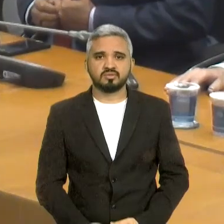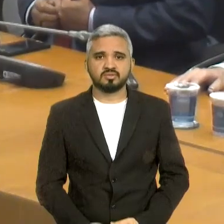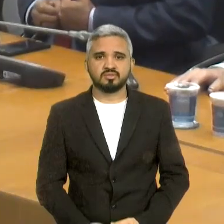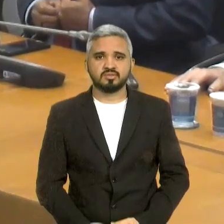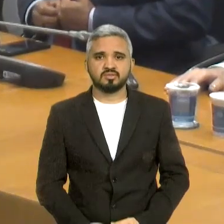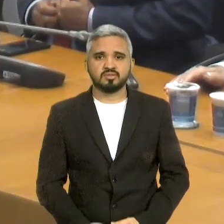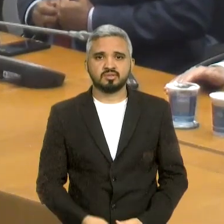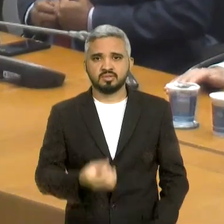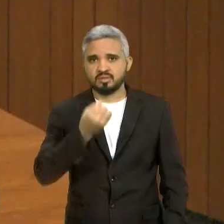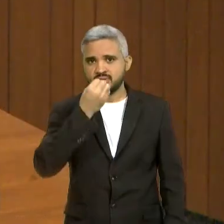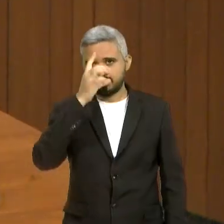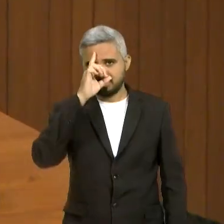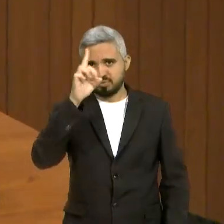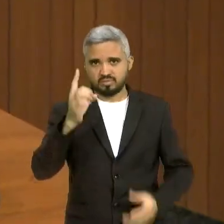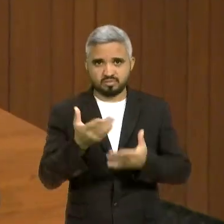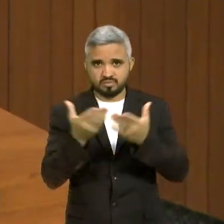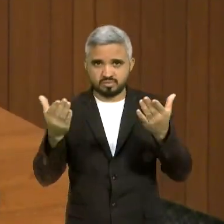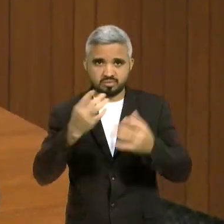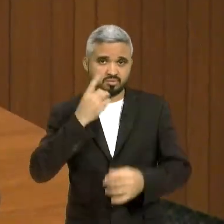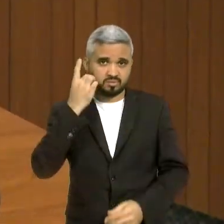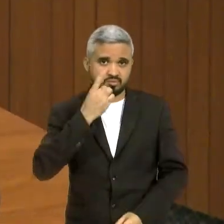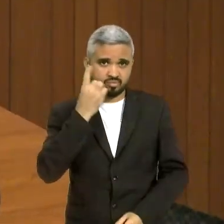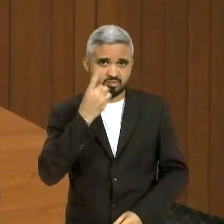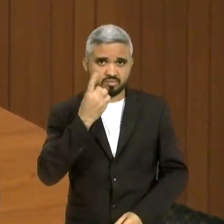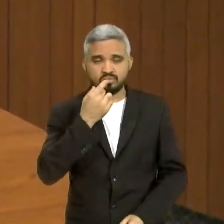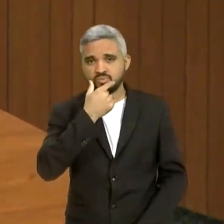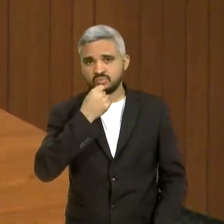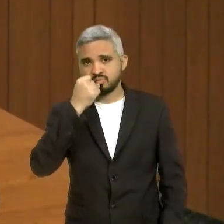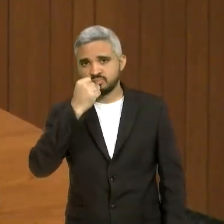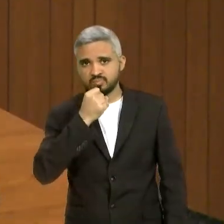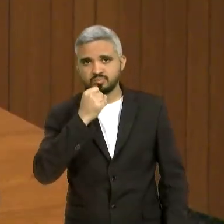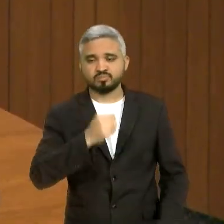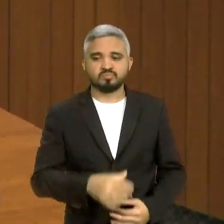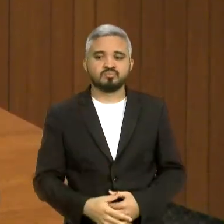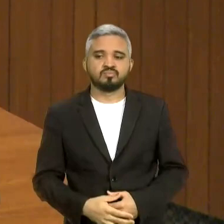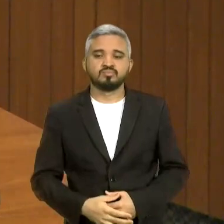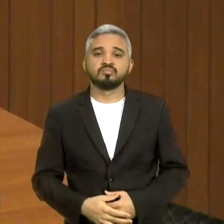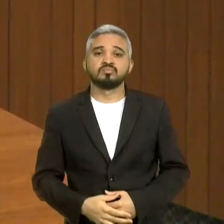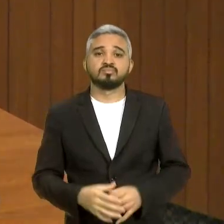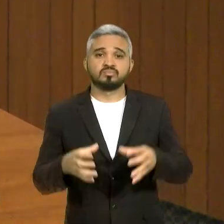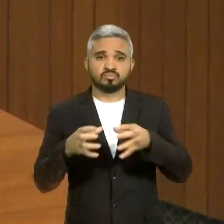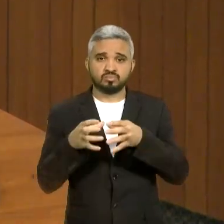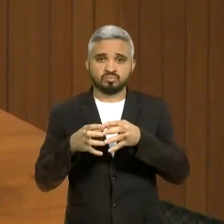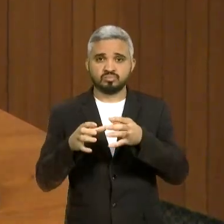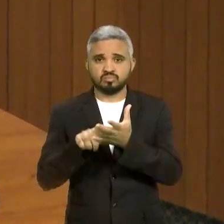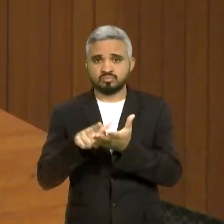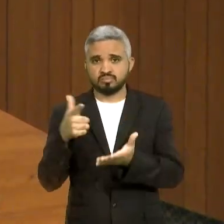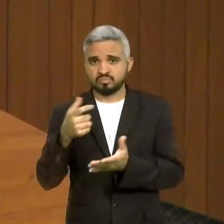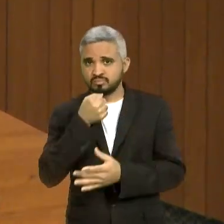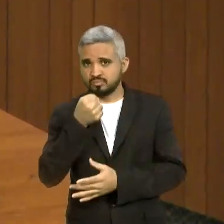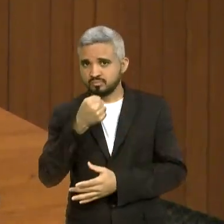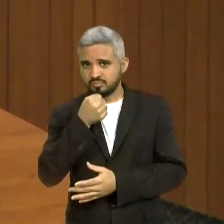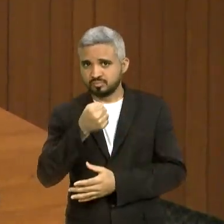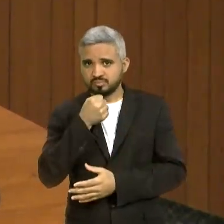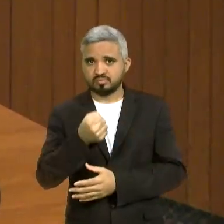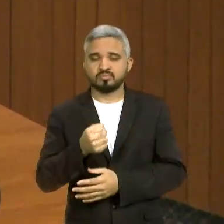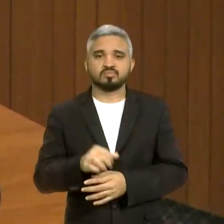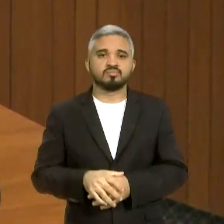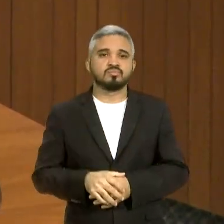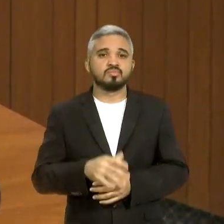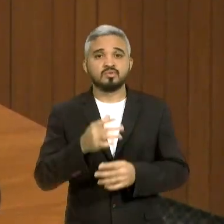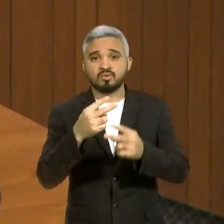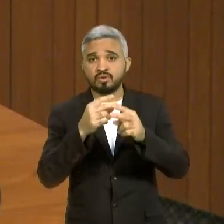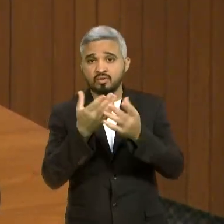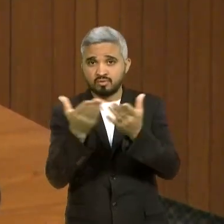Bom dia, senhores deputados, senhoras deputadas, senhor presidente, membros da imprensa, da galeria, internautas, pessoas que nos acompanham